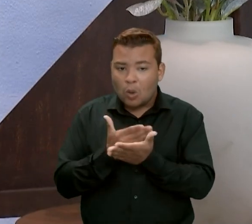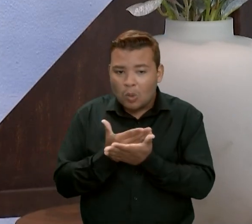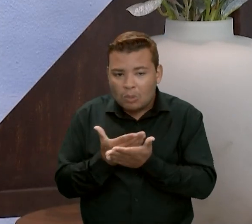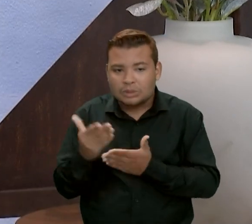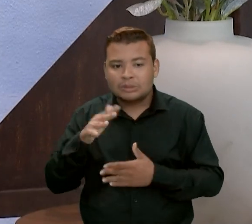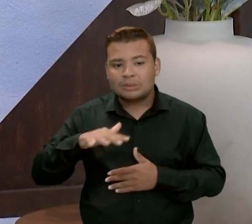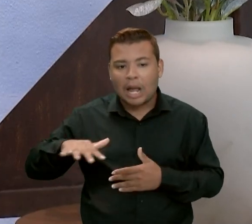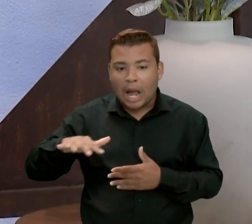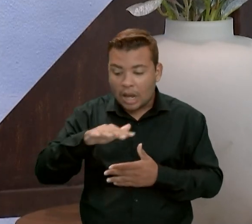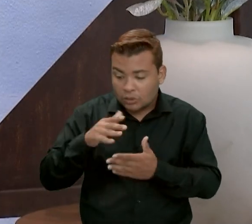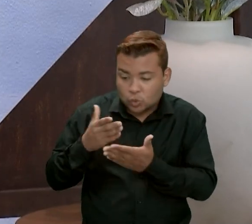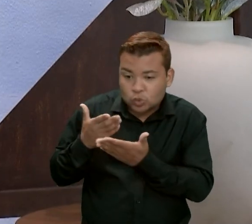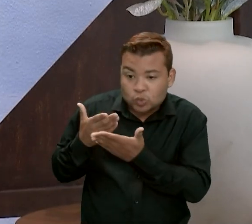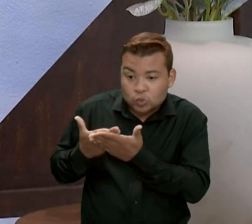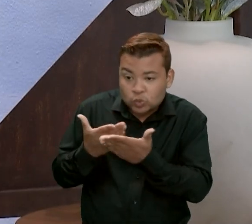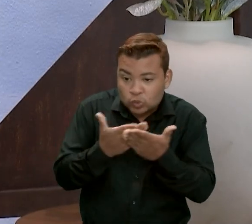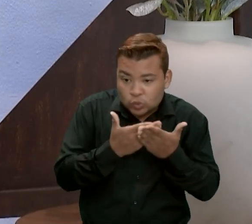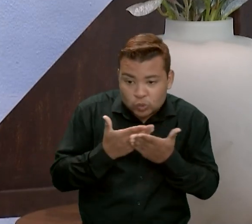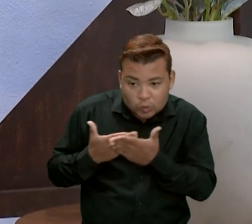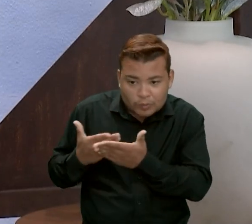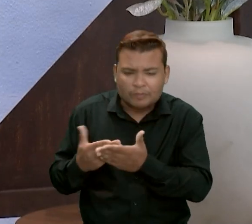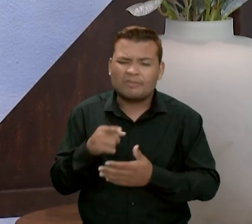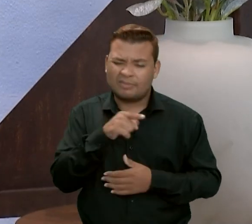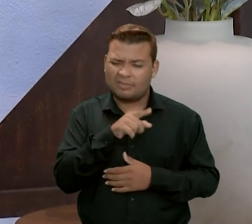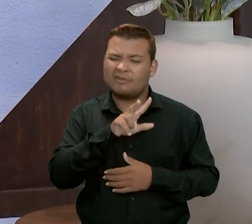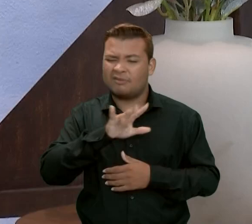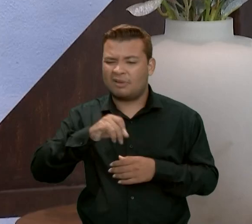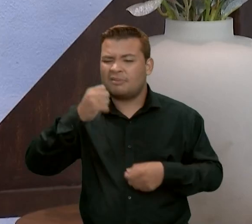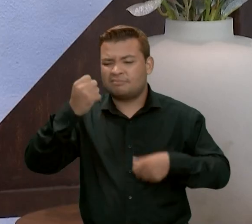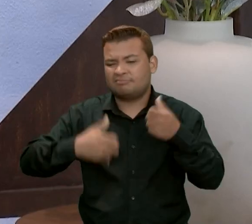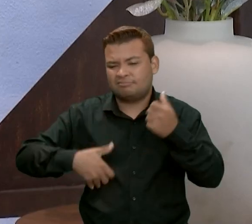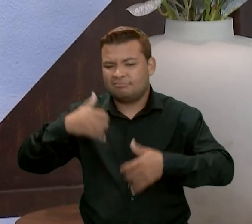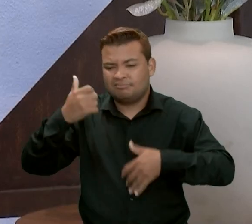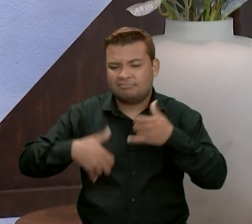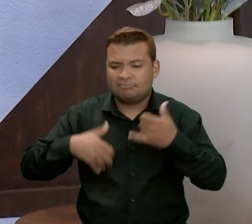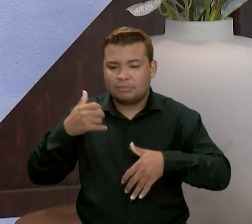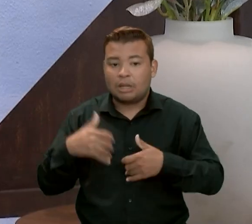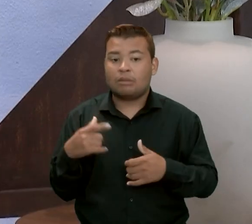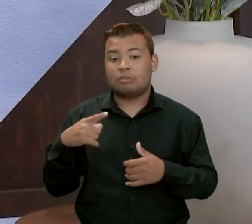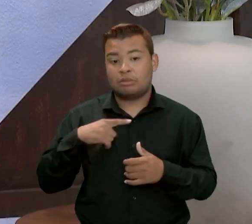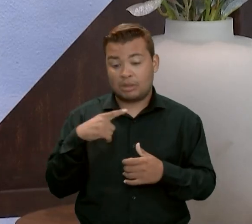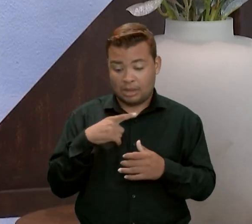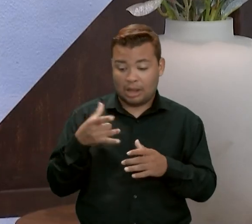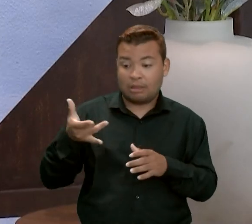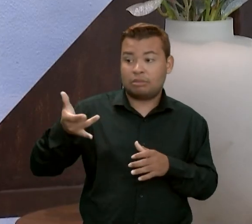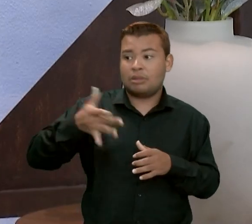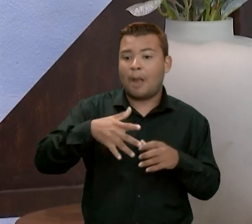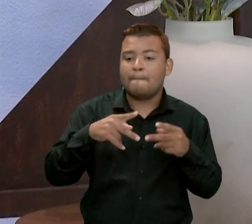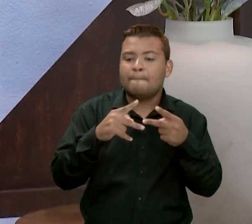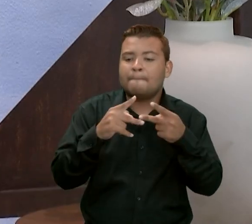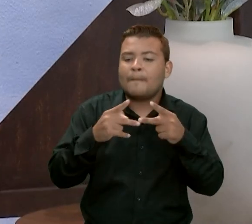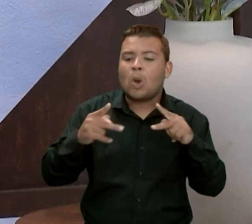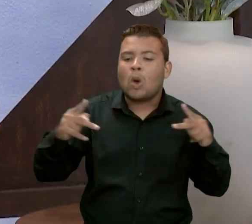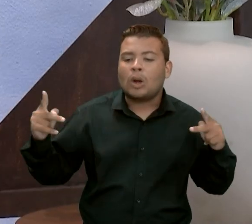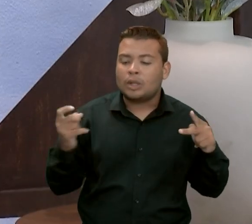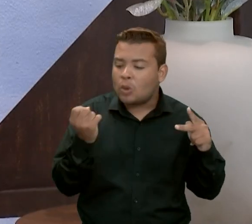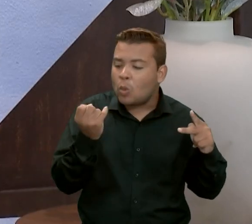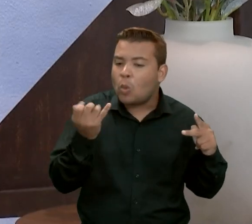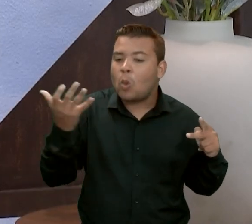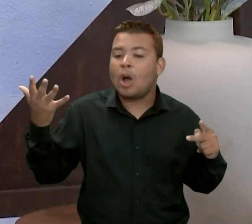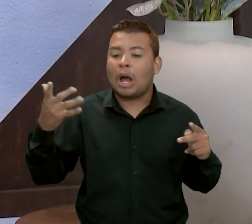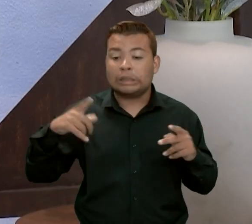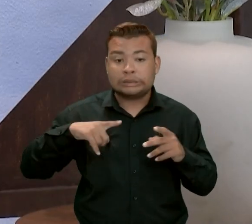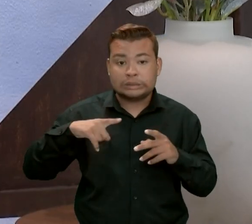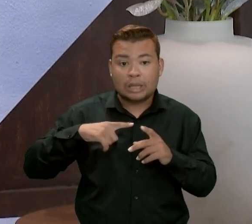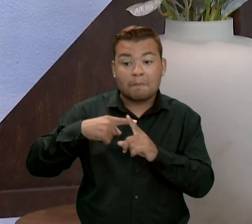nessa área, então ela vai falar um pouco mais a quantidade de proteínas que tem, os benefícios que isso pode trazer para